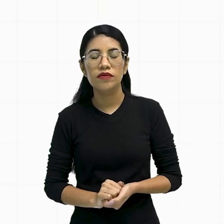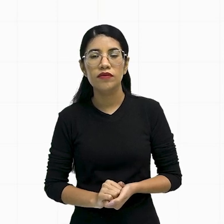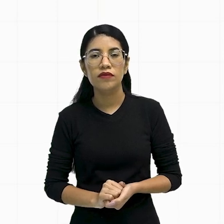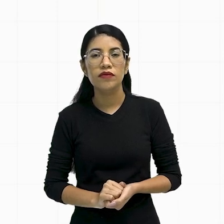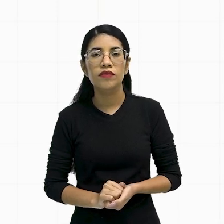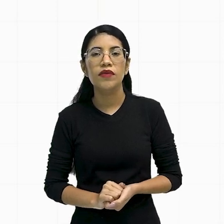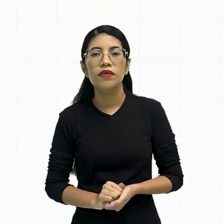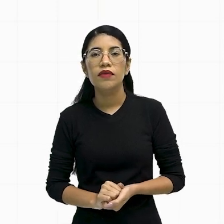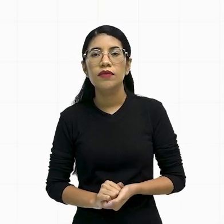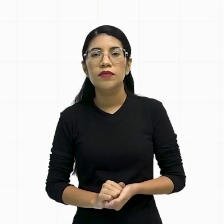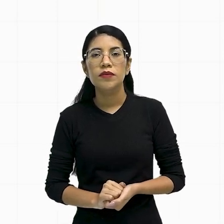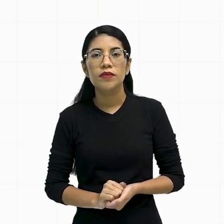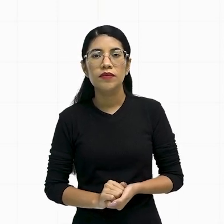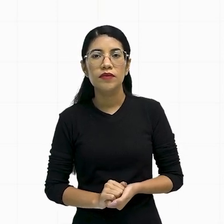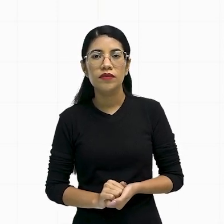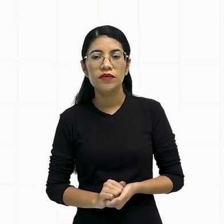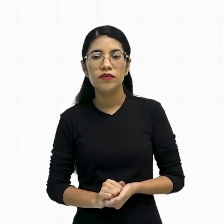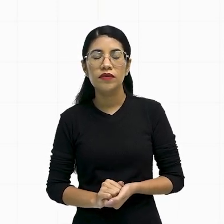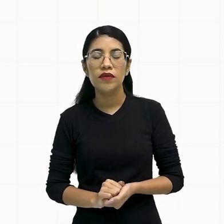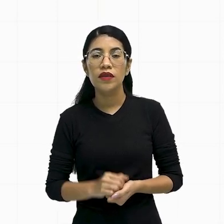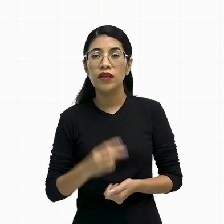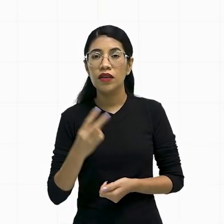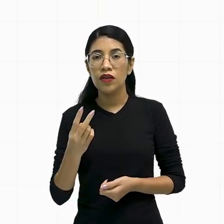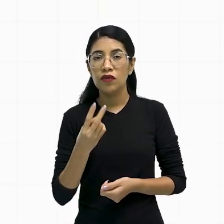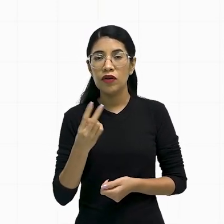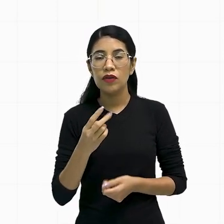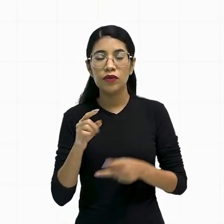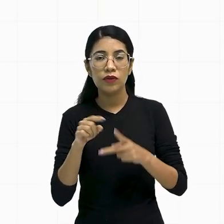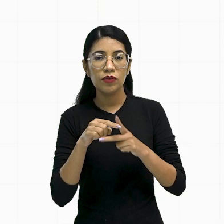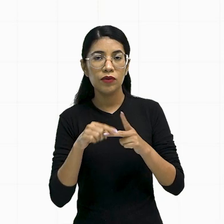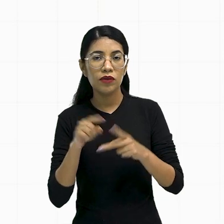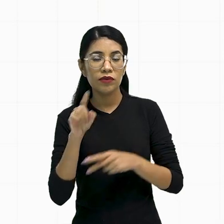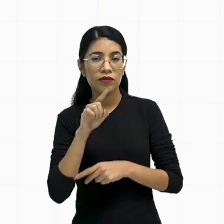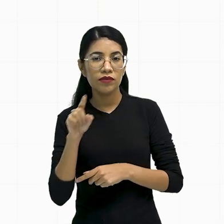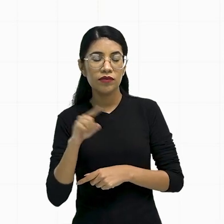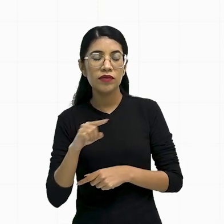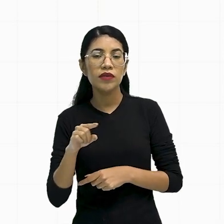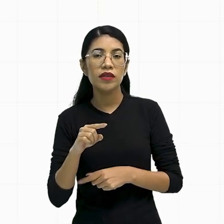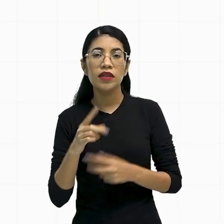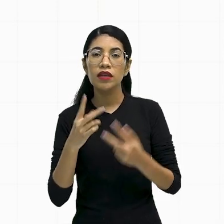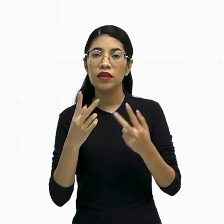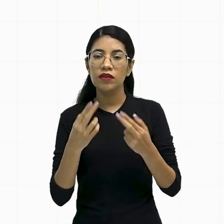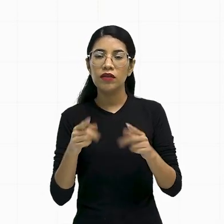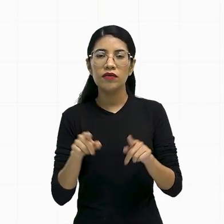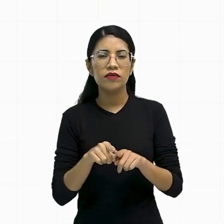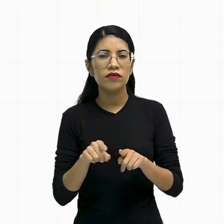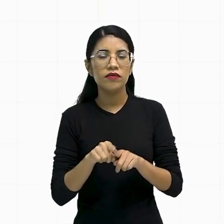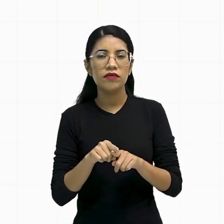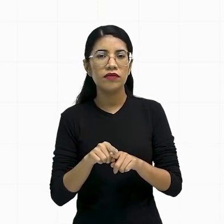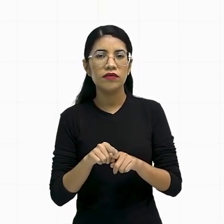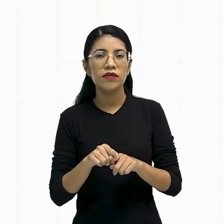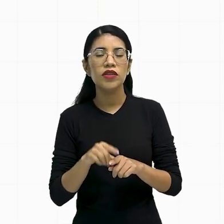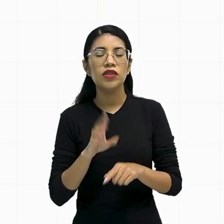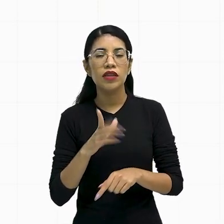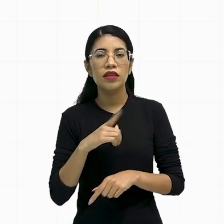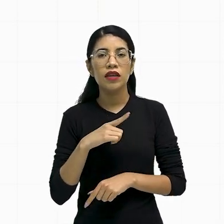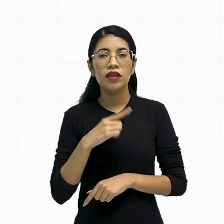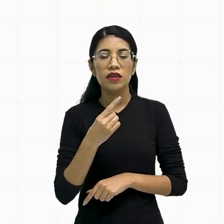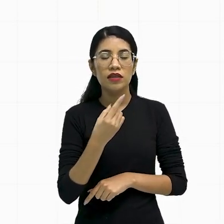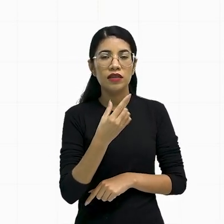40, tá? E o valor de z? O valor de z, mesma ideia, né? Eu já tenho